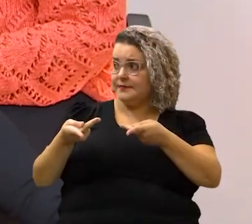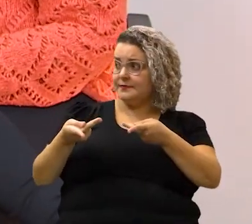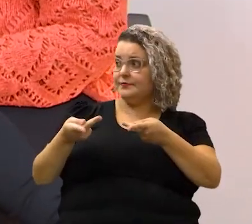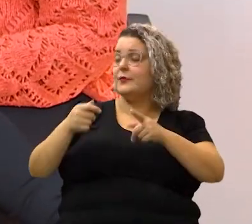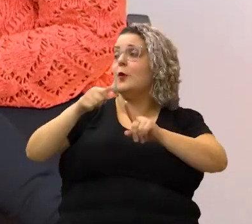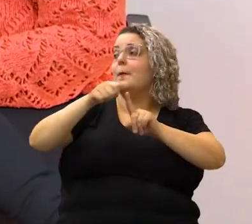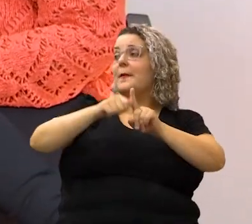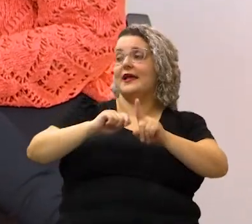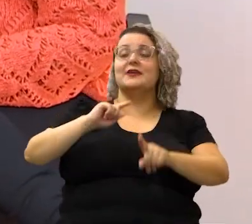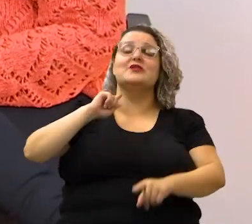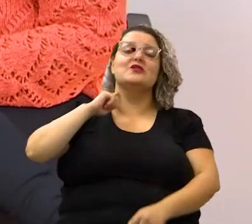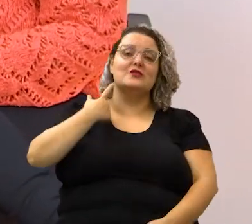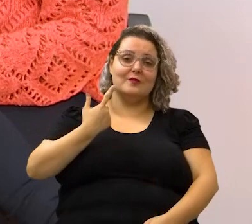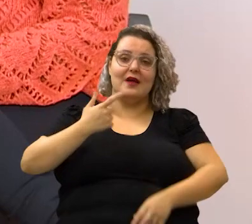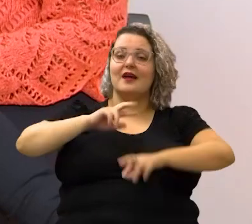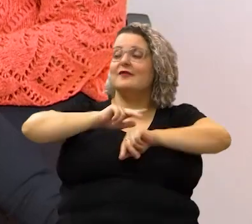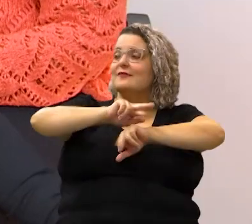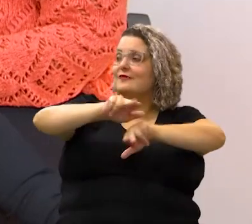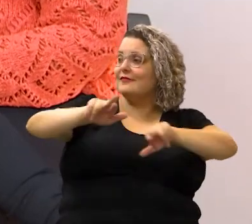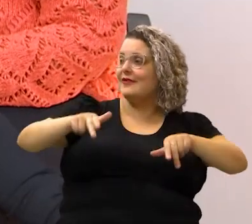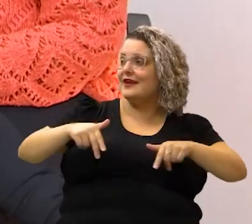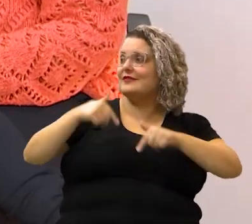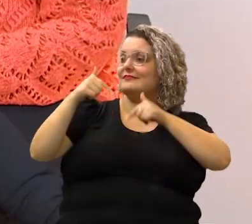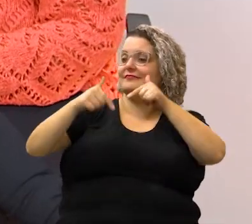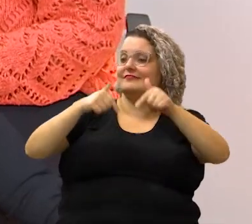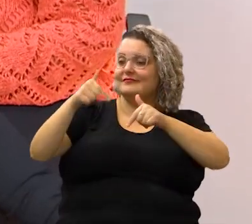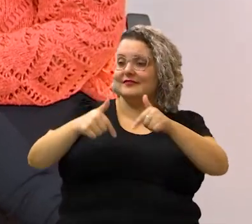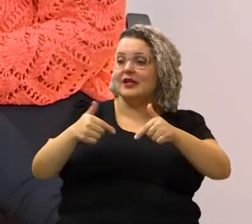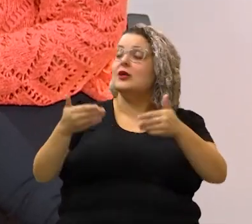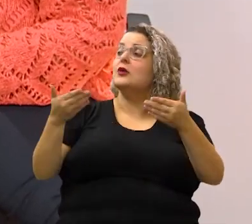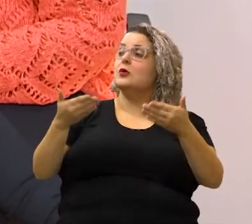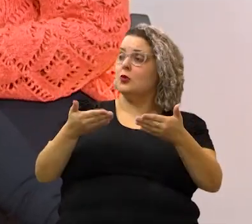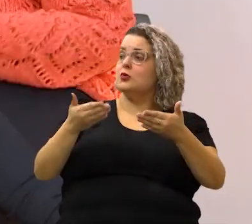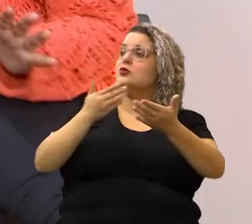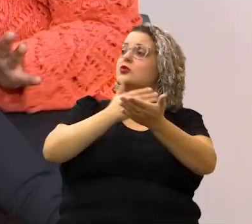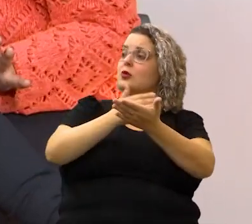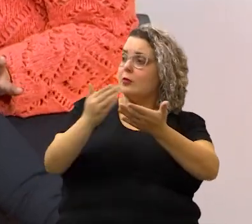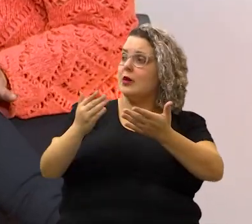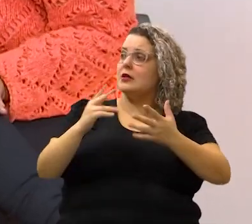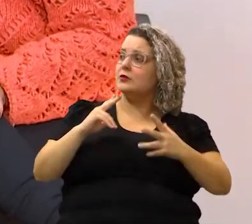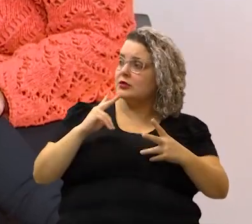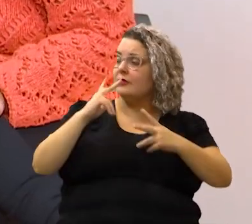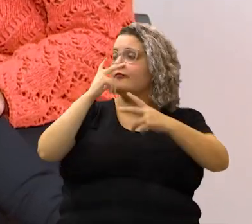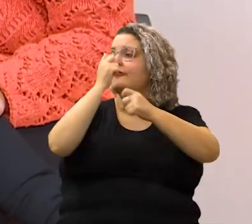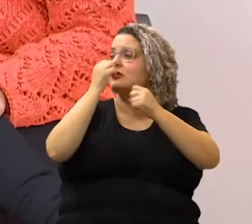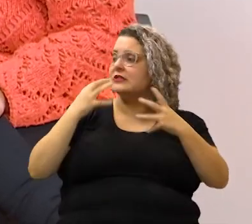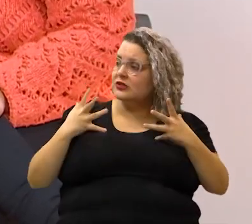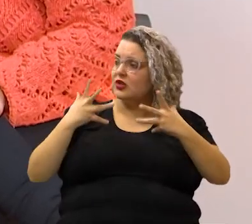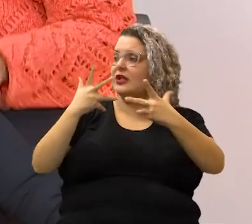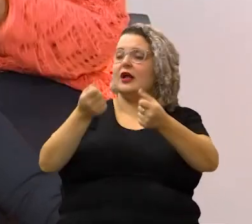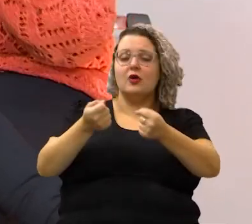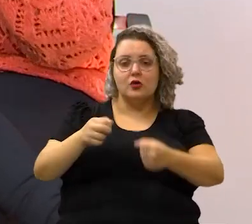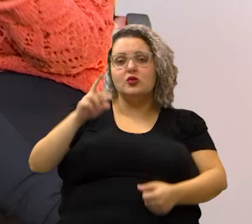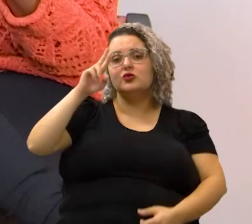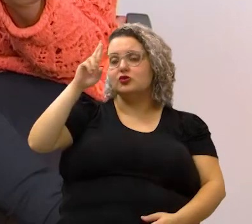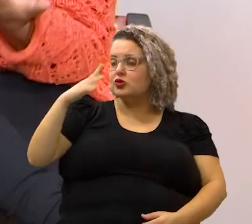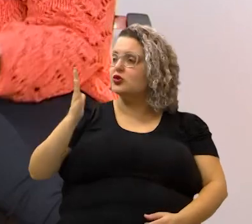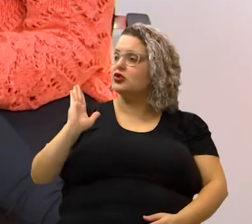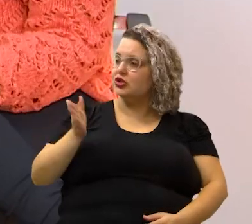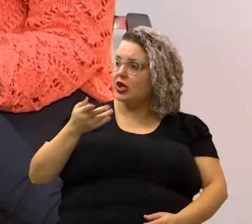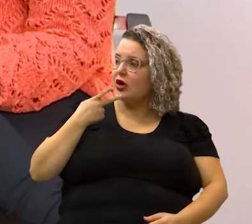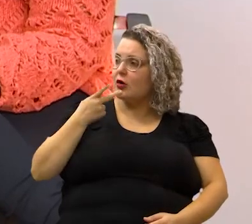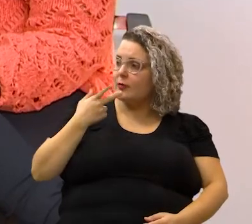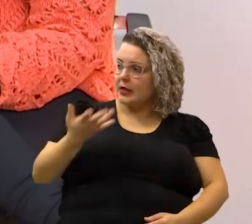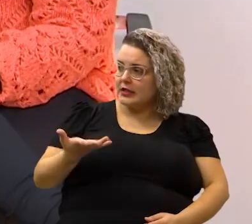né mês de maio muito trabalho e hoje já começa com essa força total que o senhor